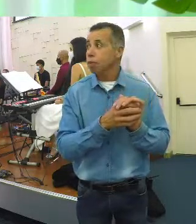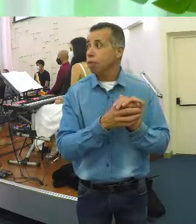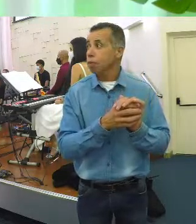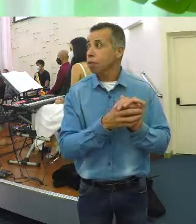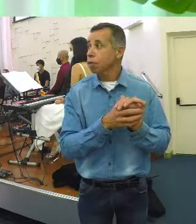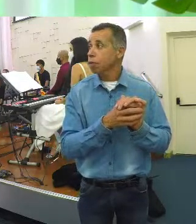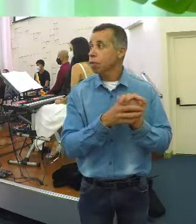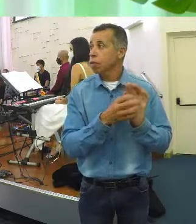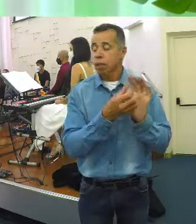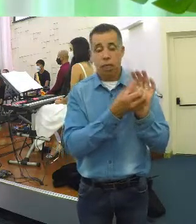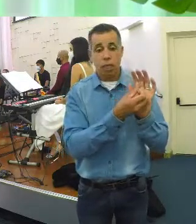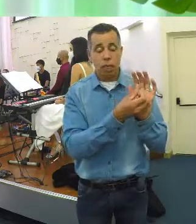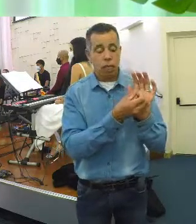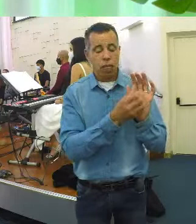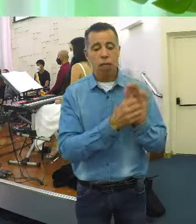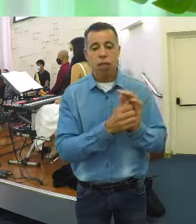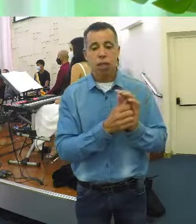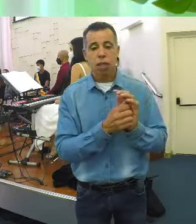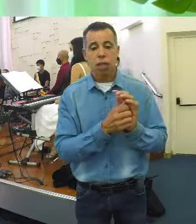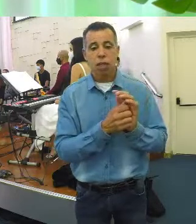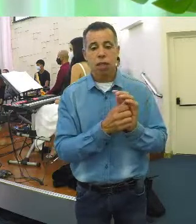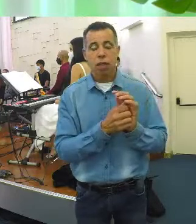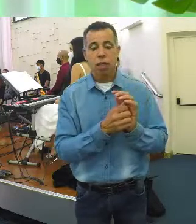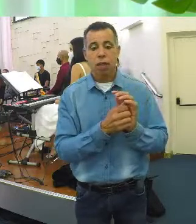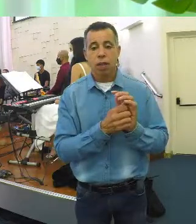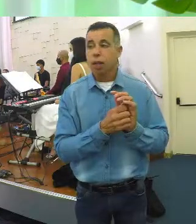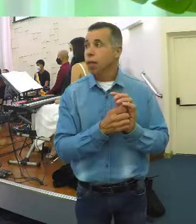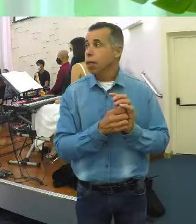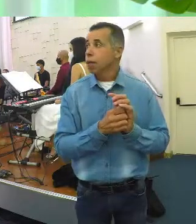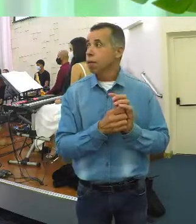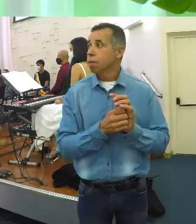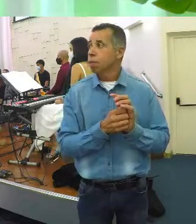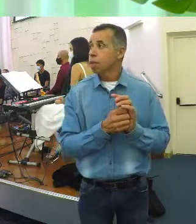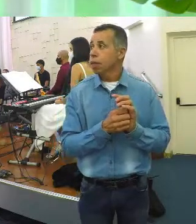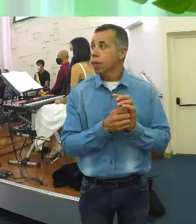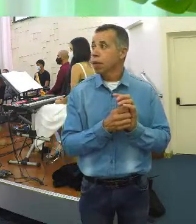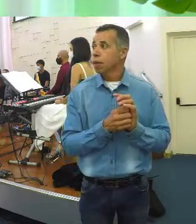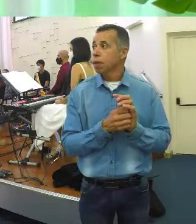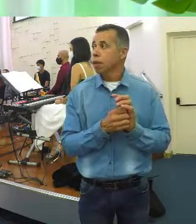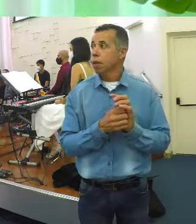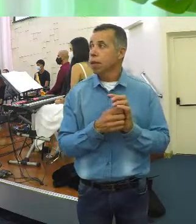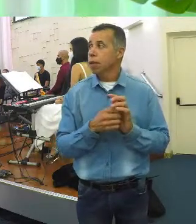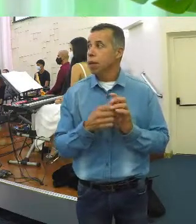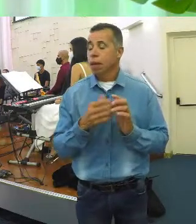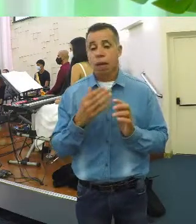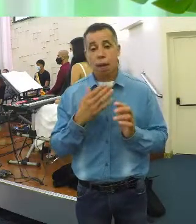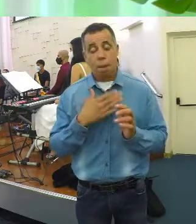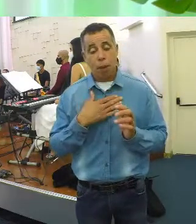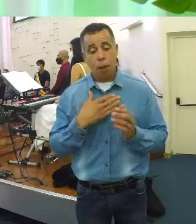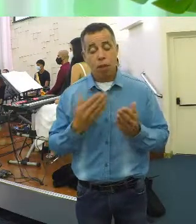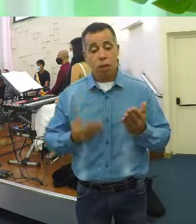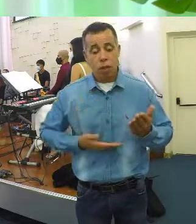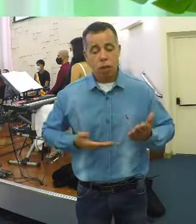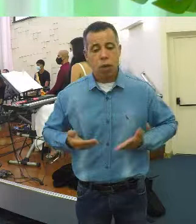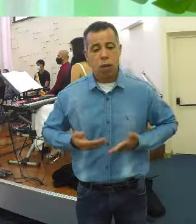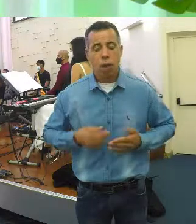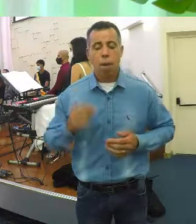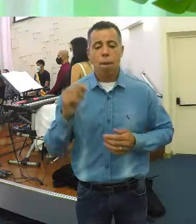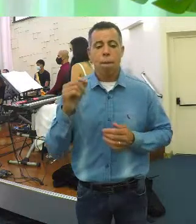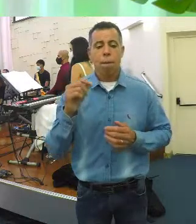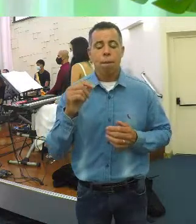pouco é o seres meu servo, para restaurares as tribos de Jacó, Israel, para alcançares